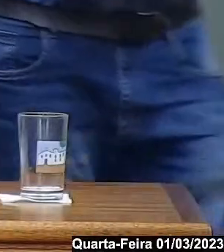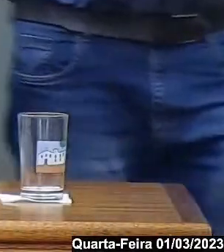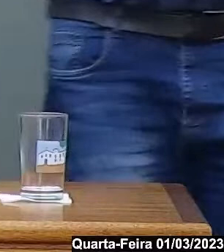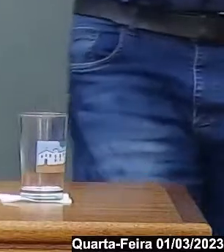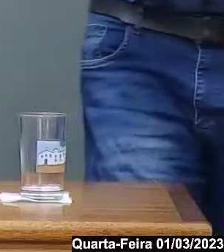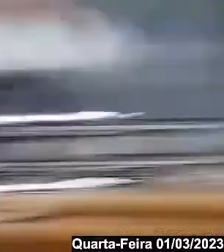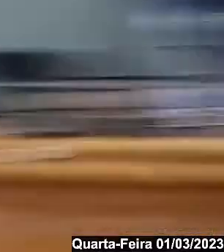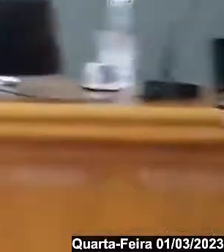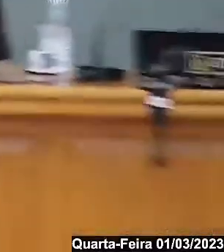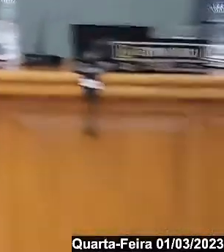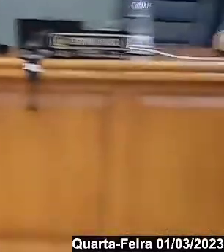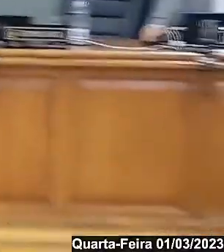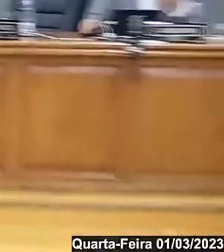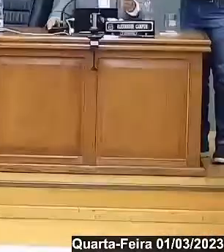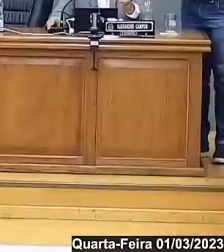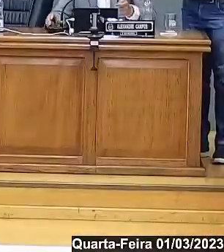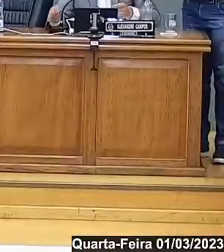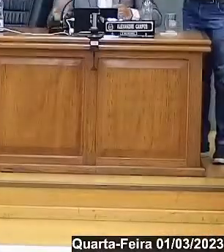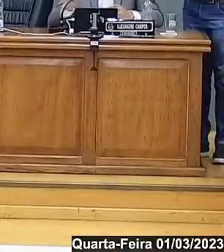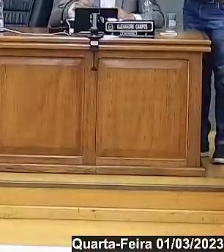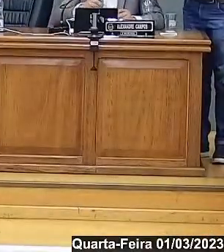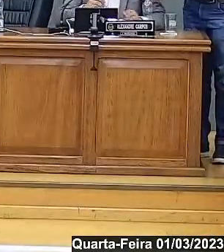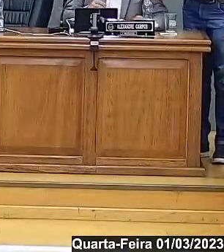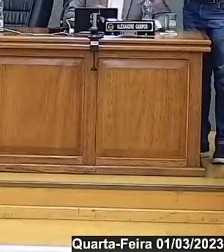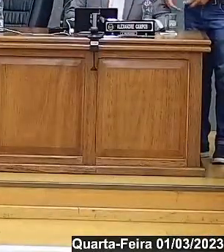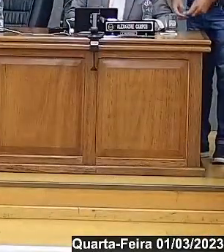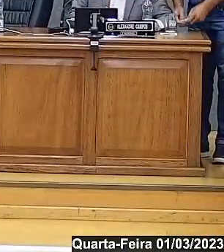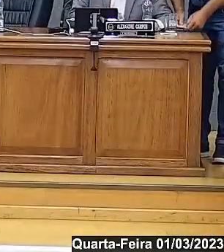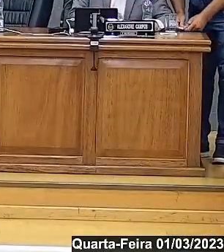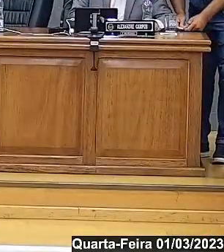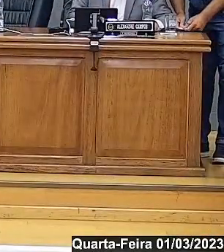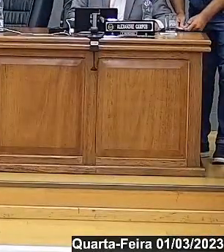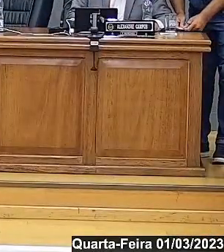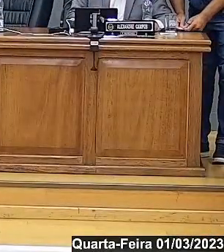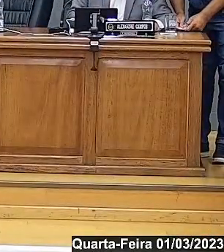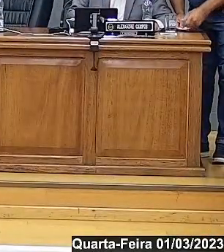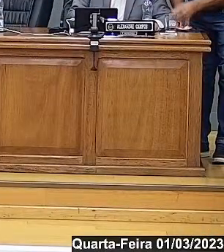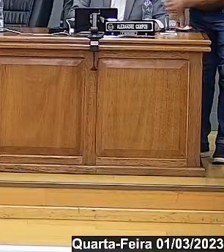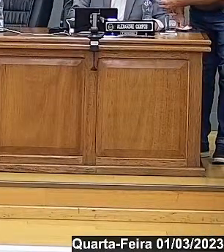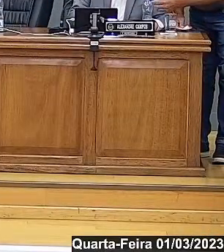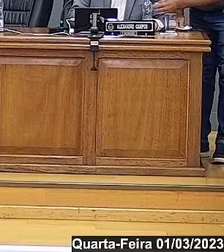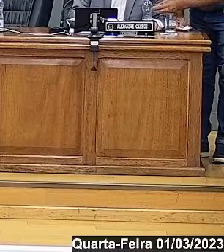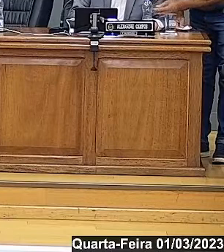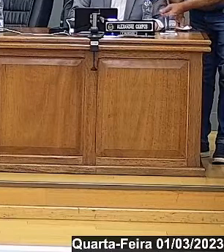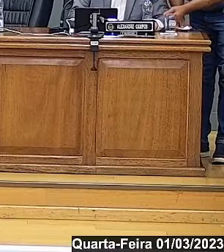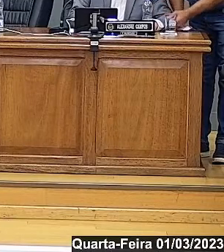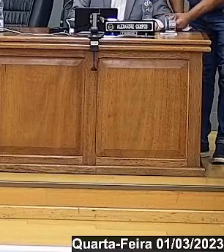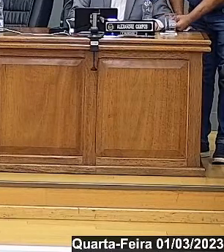Vereador Gideão dos Santos. Com a palavra, o vereador Gideão Santos.